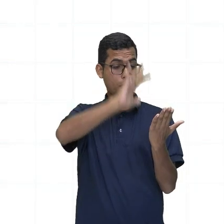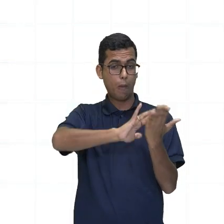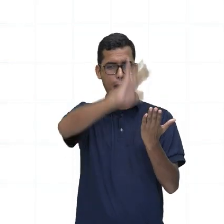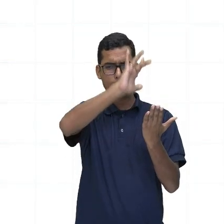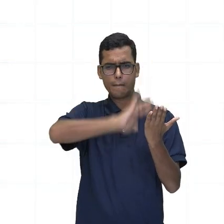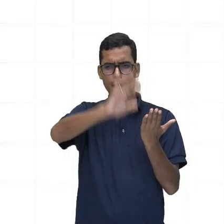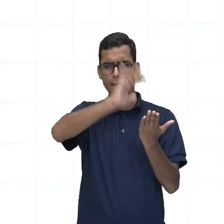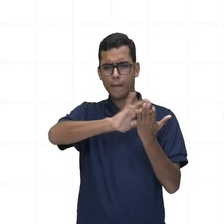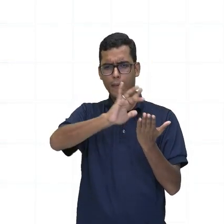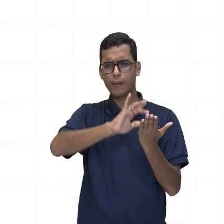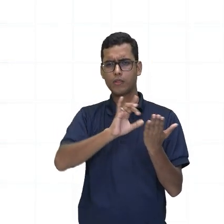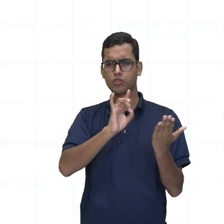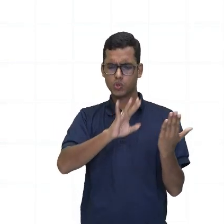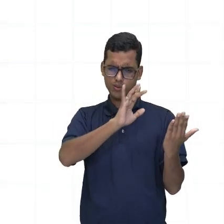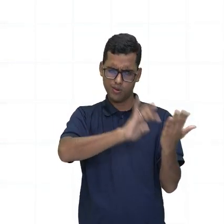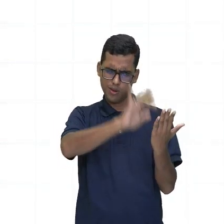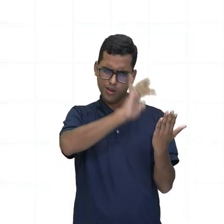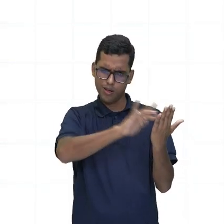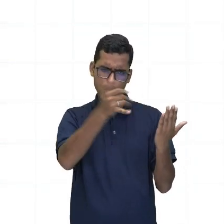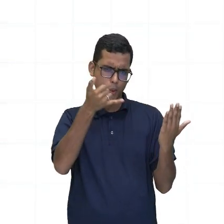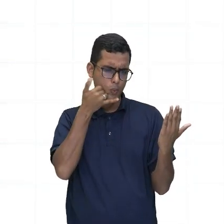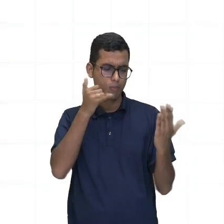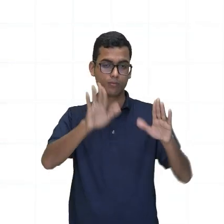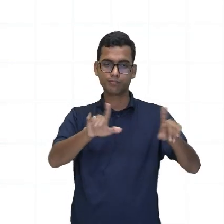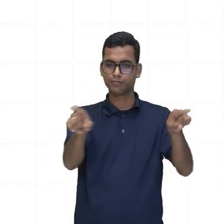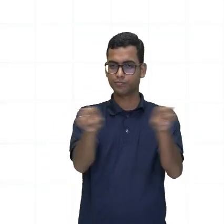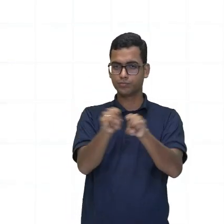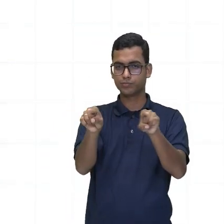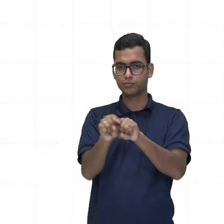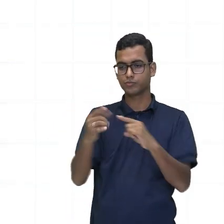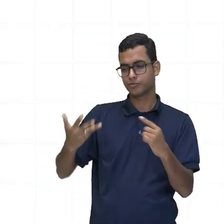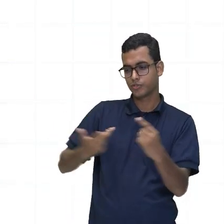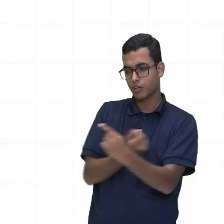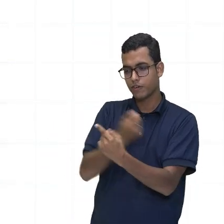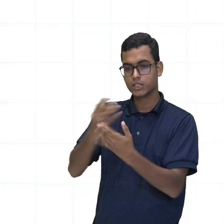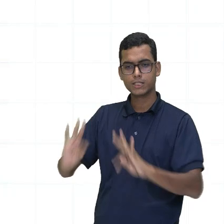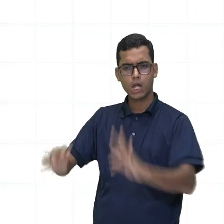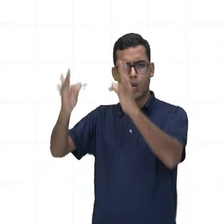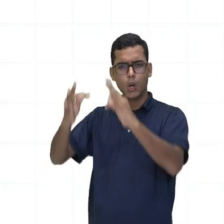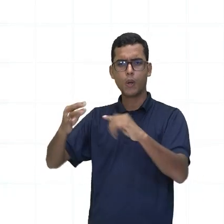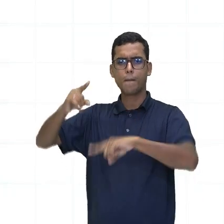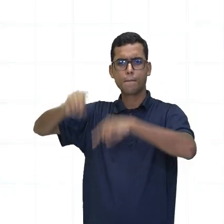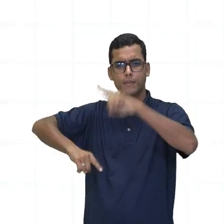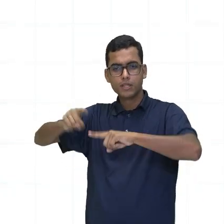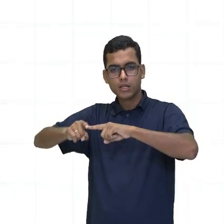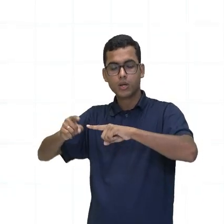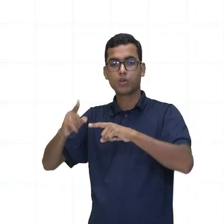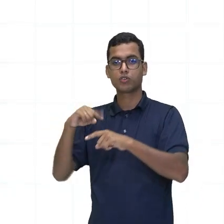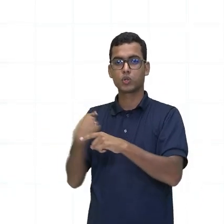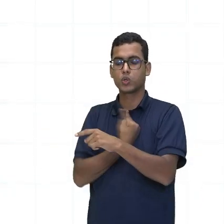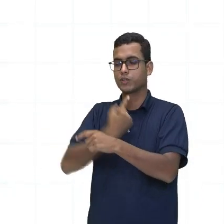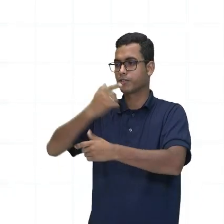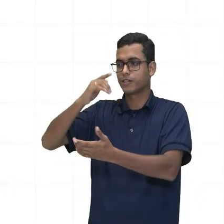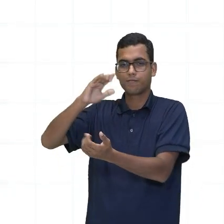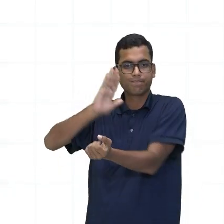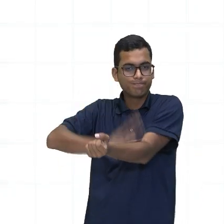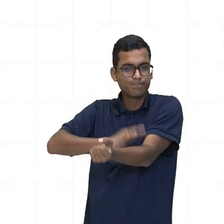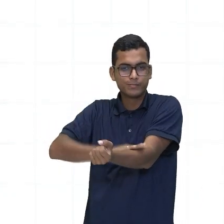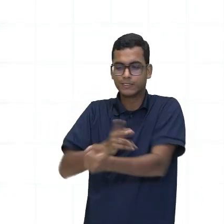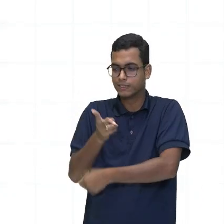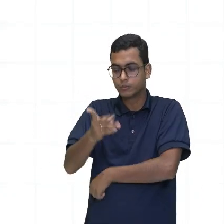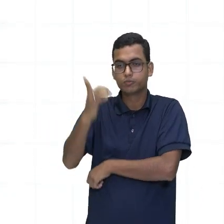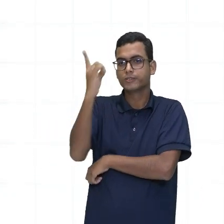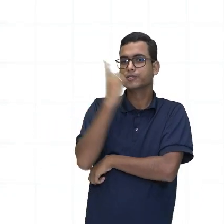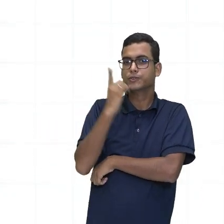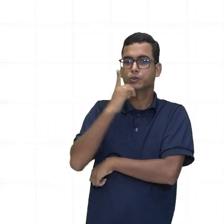assim, porque não é só apenas o celular, temos várias formas de estar ali imerso